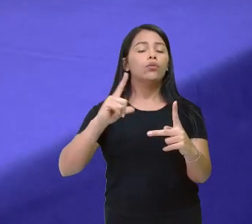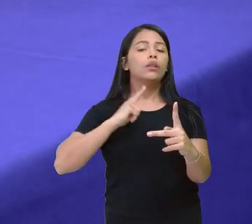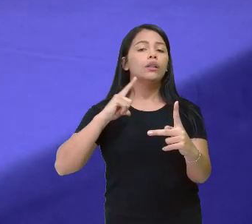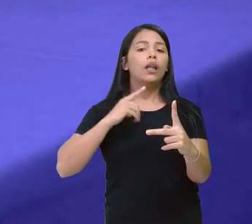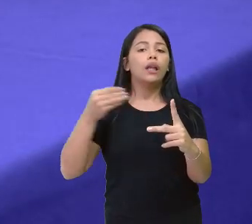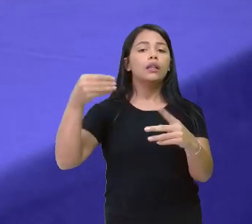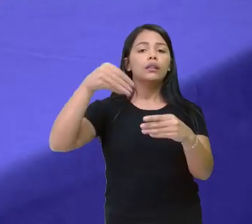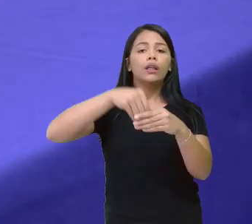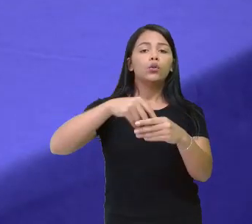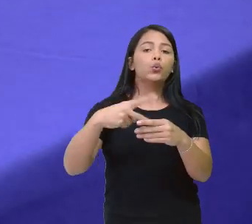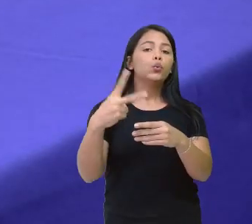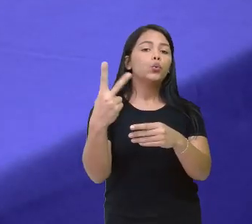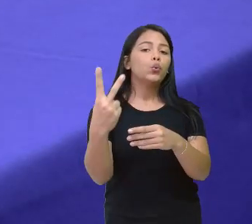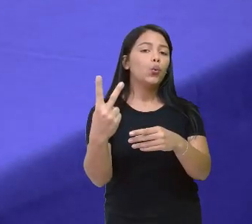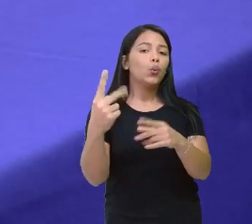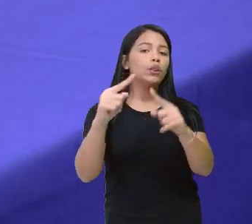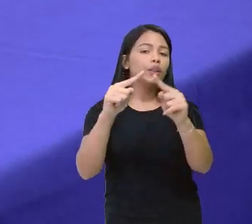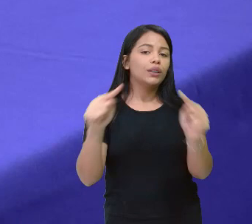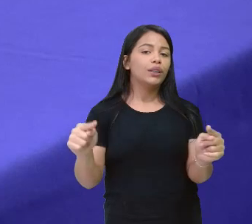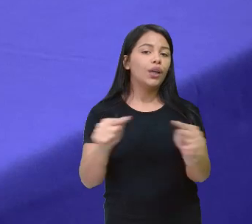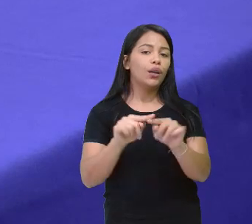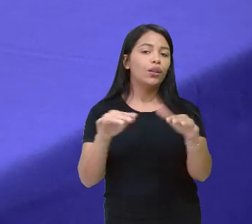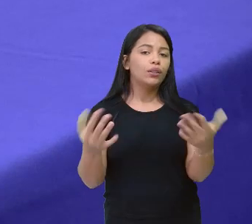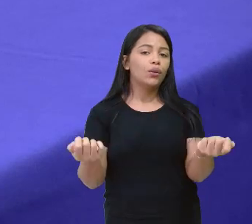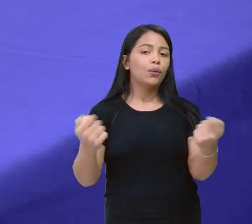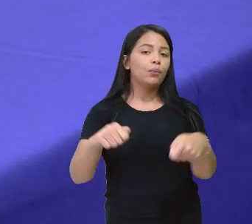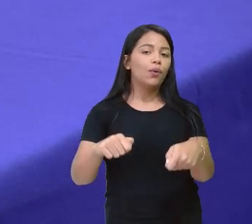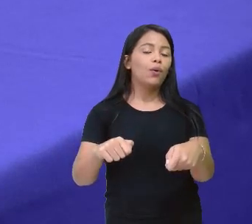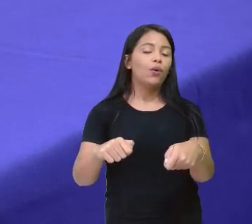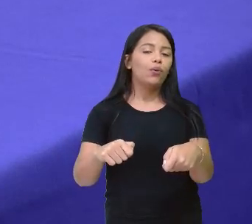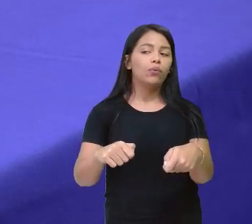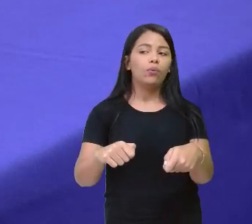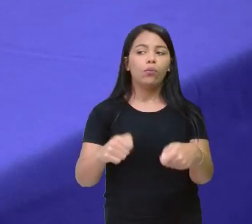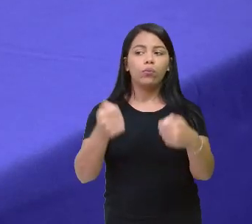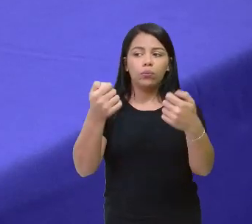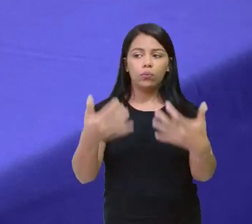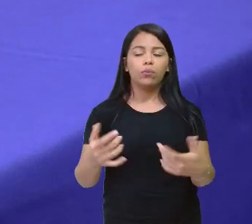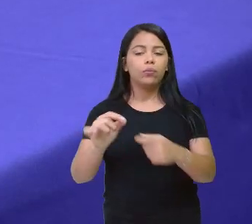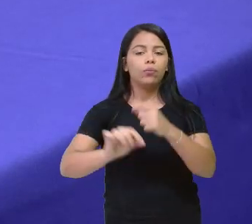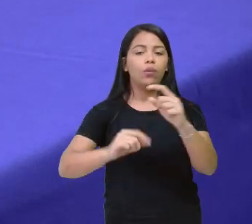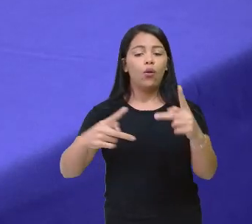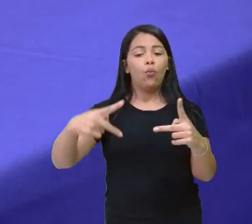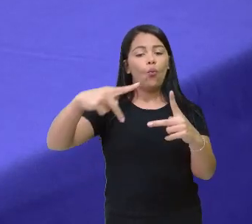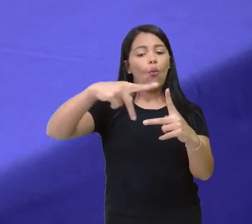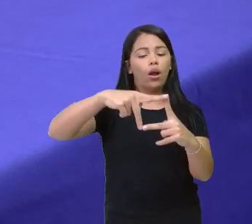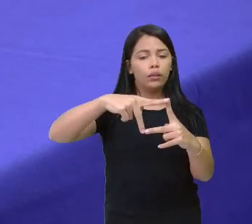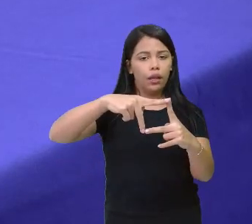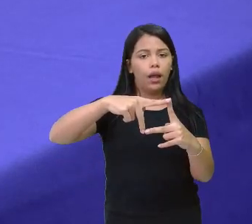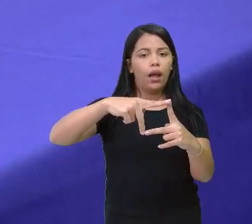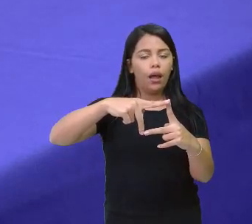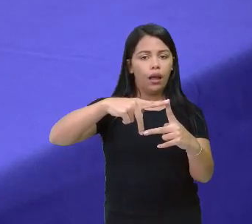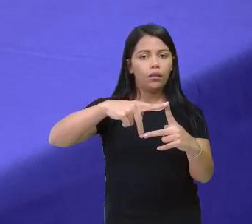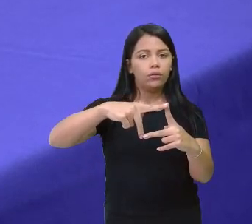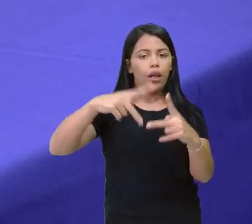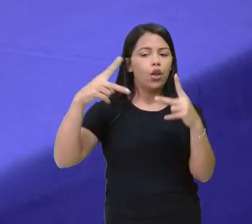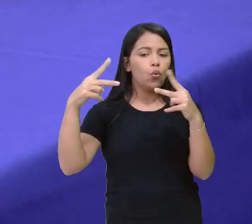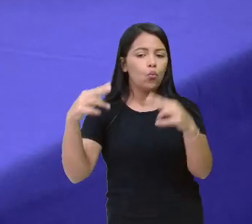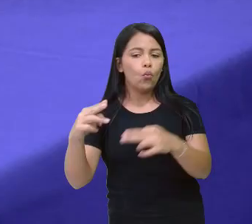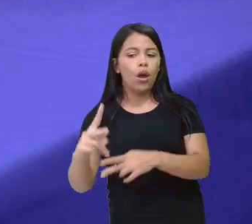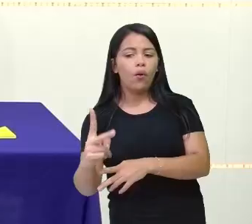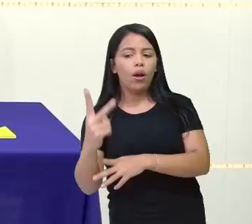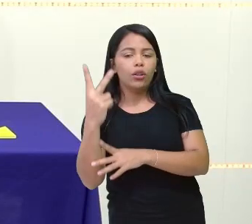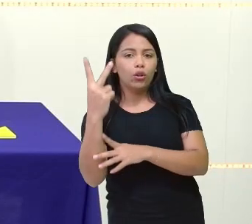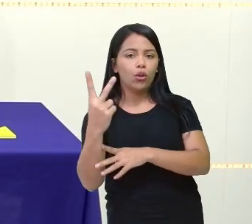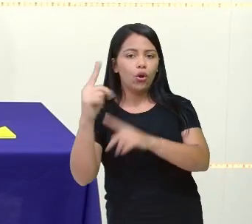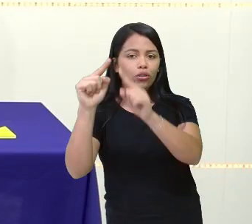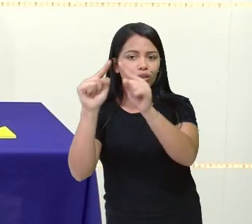do triângulo. Então, eu posso dizer que tanto o quadrado, né, ele vale o mesmo que 2 pecinhas